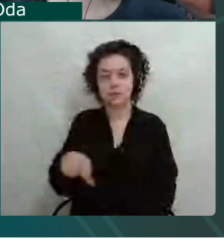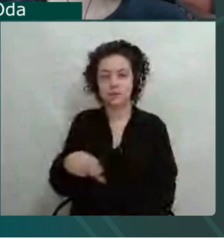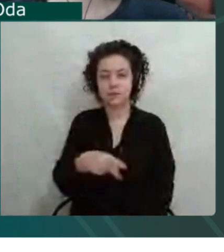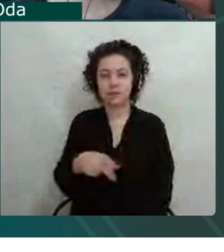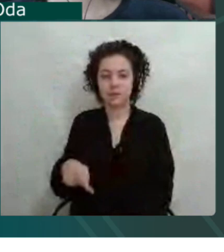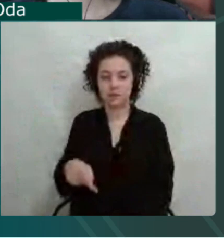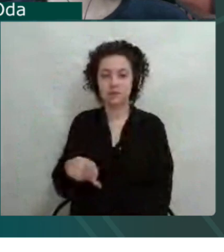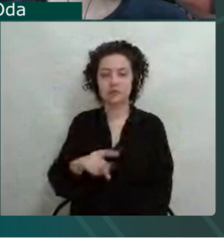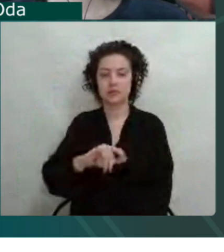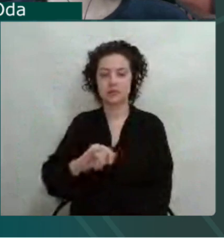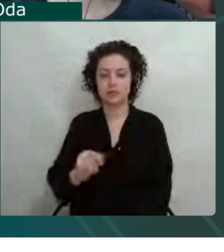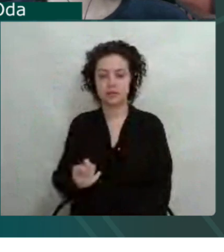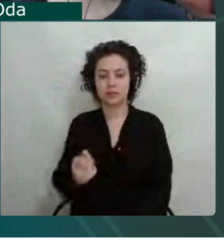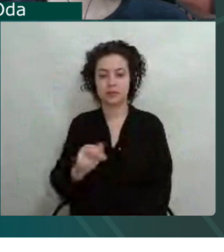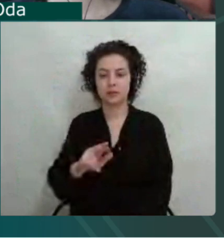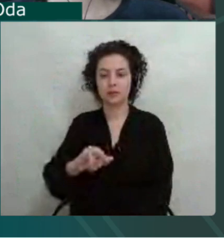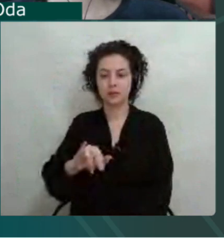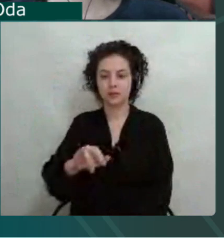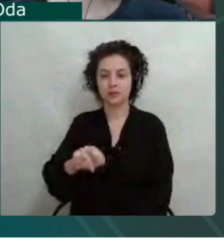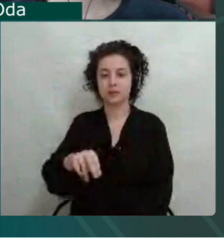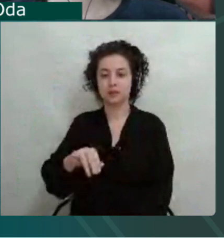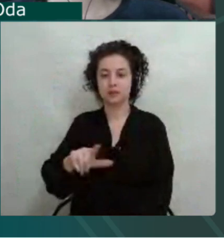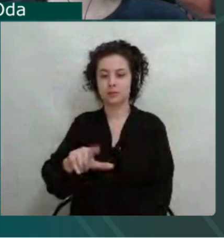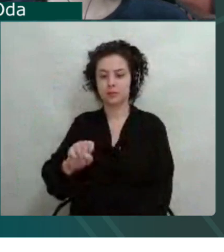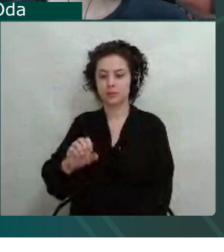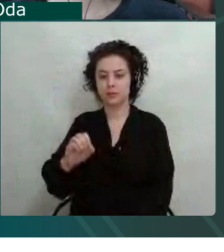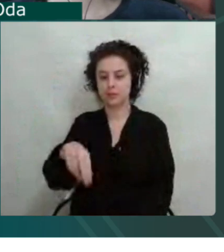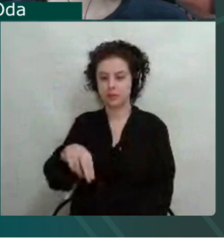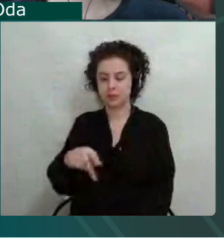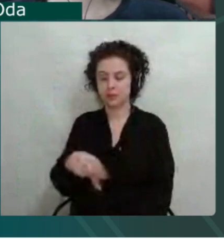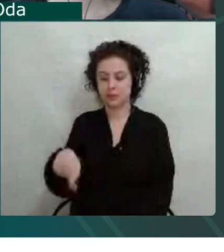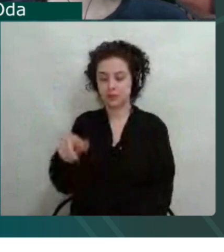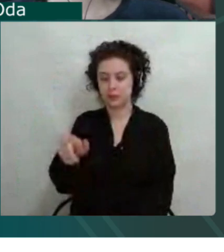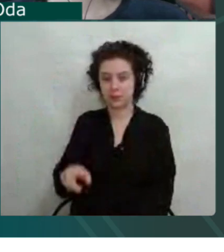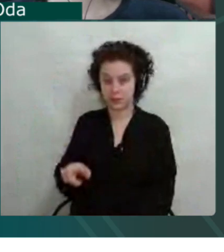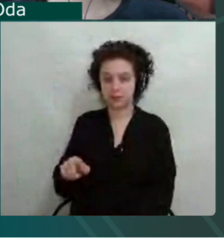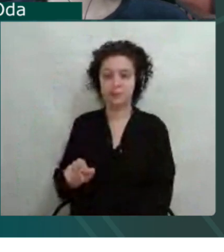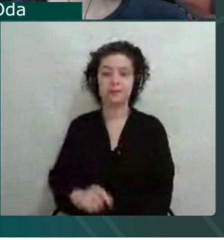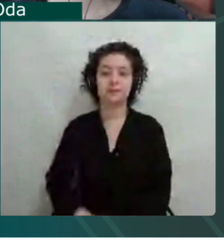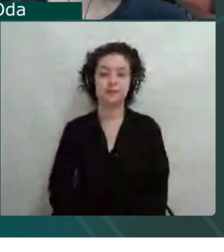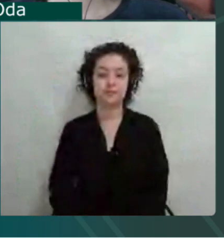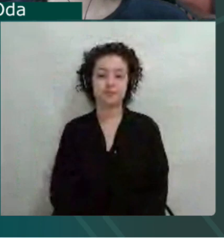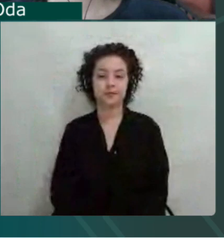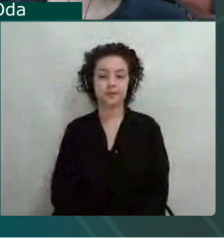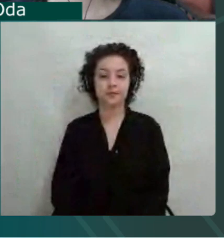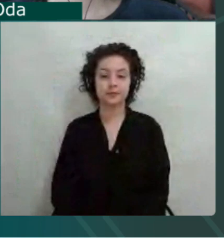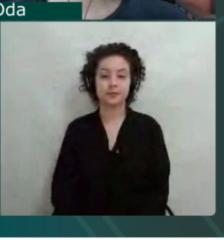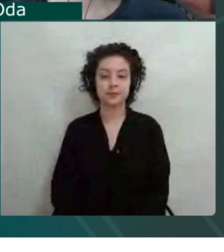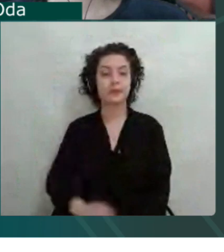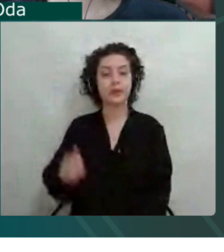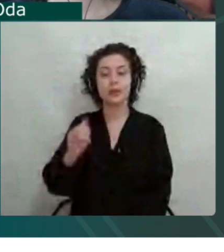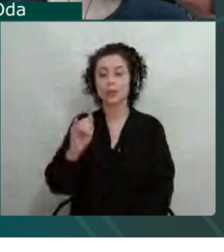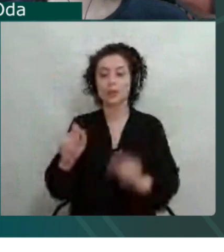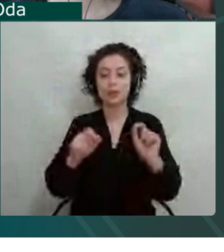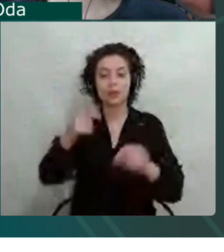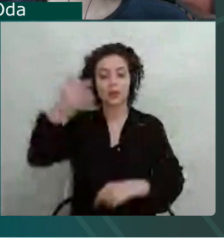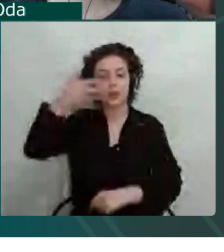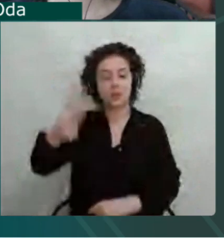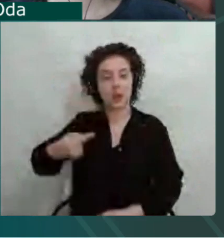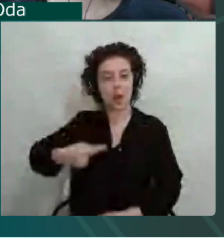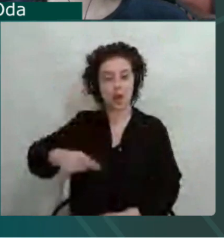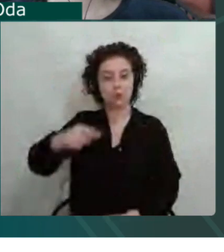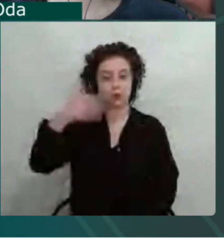Nilson. Ele será o professor que será, Jair Nilson Pai, que será fará a apresentação, a última fala, e